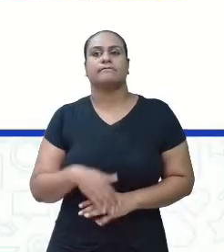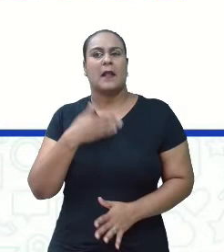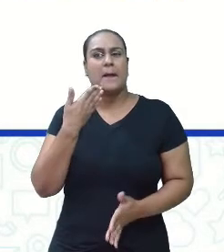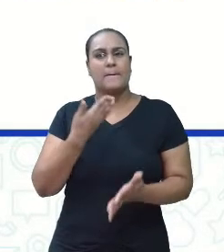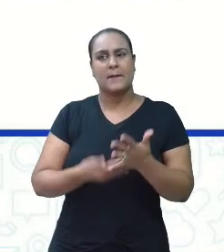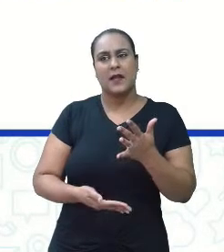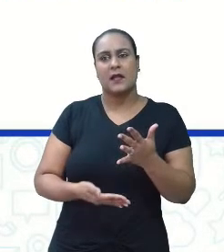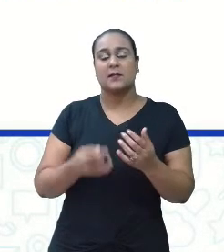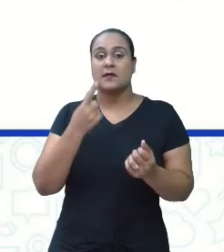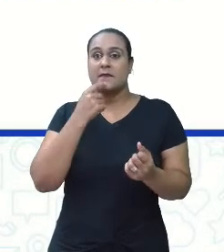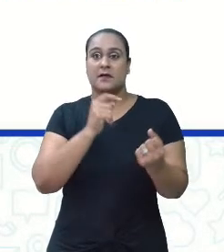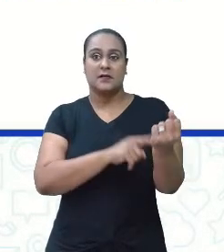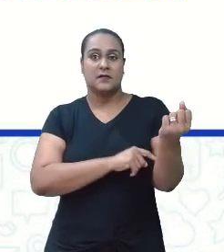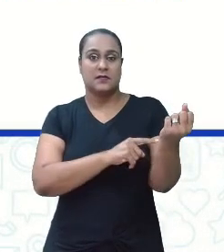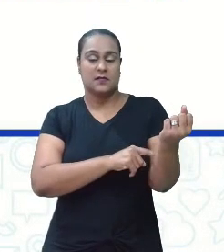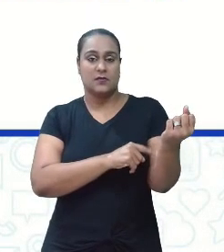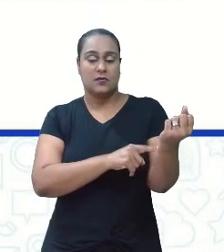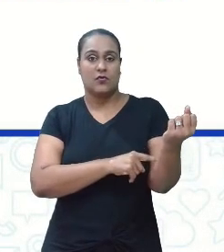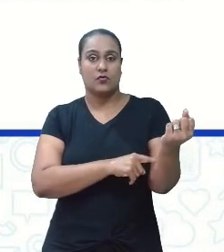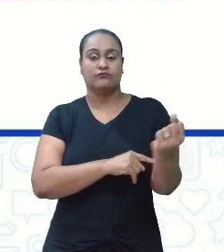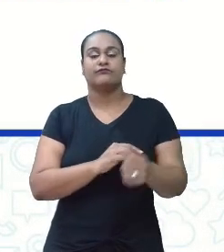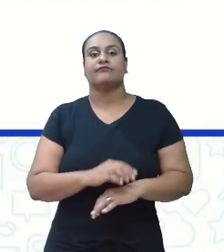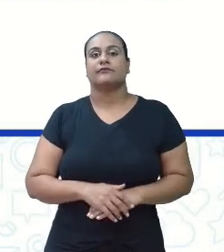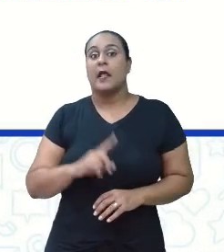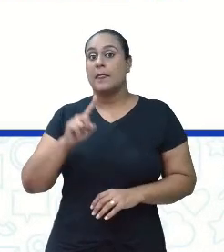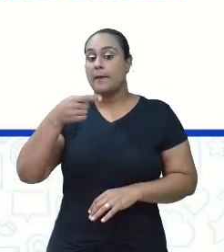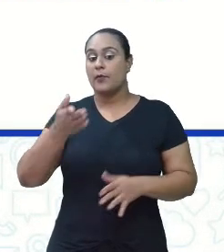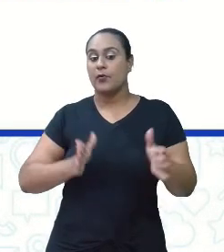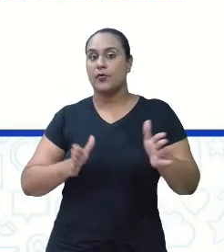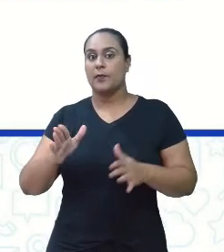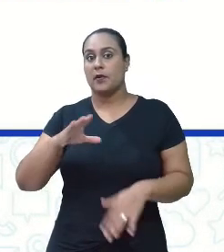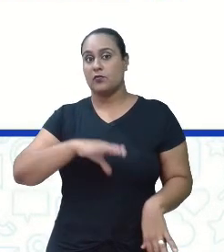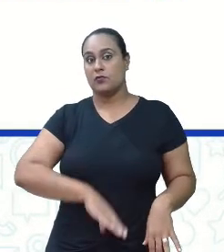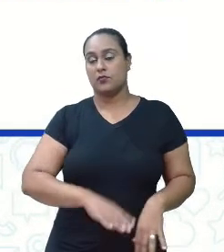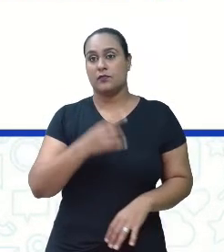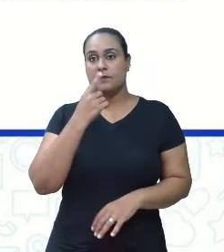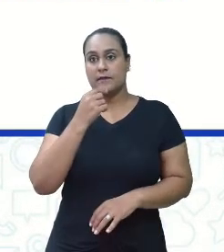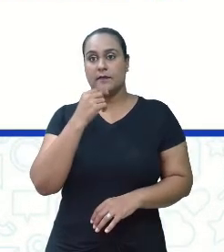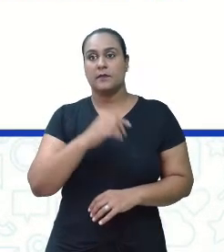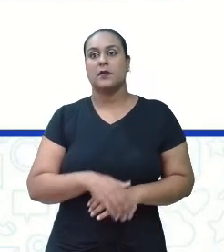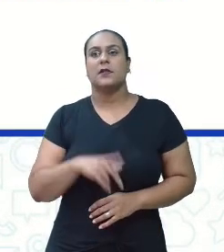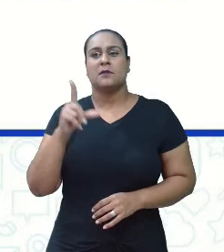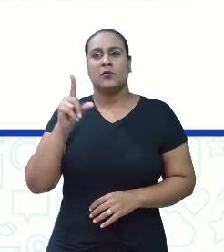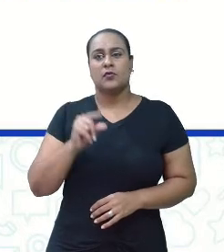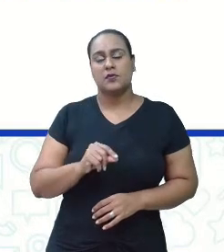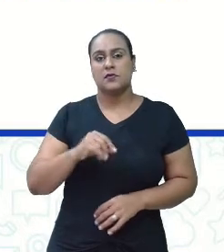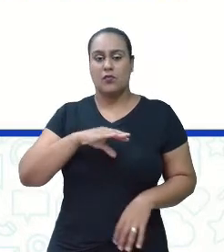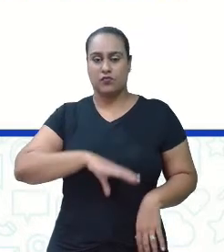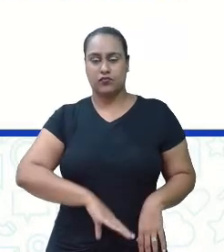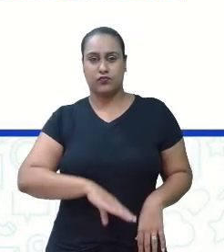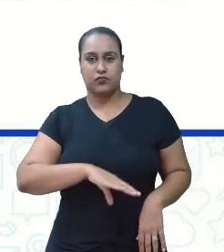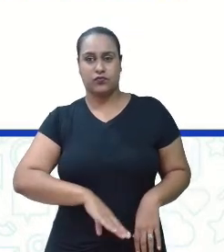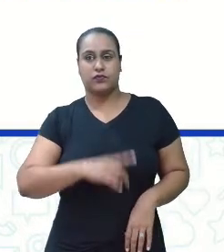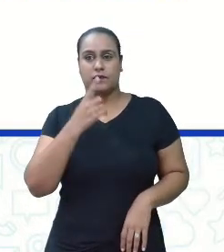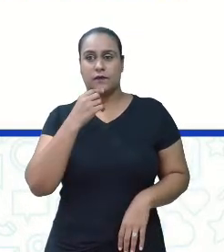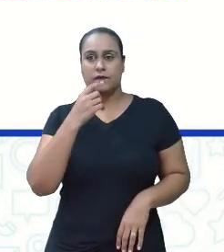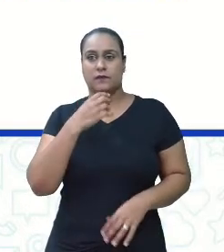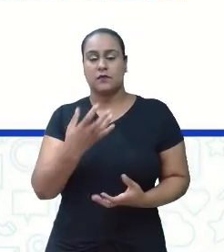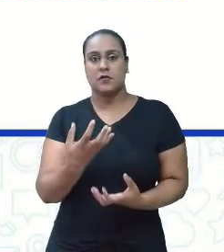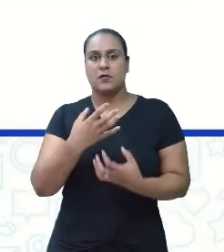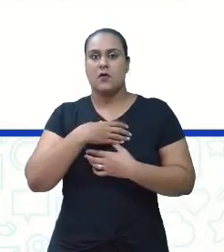pequenas perdas de sangue fora da menstruação, diminuição do fluxo de sangue, sintomas também